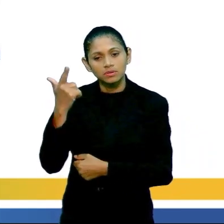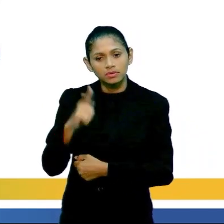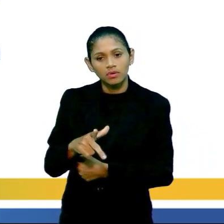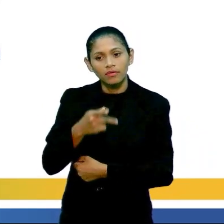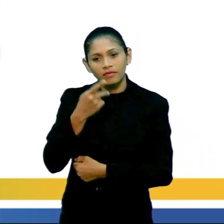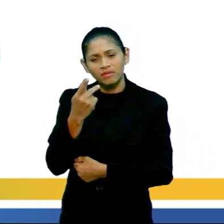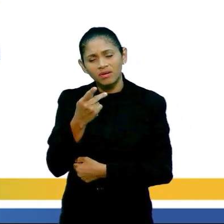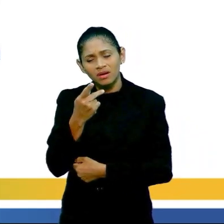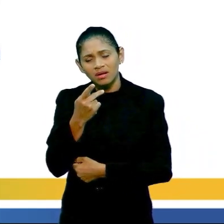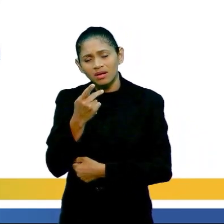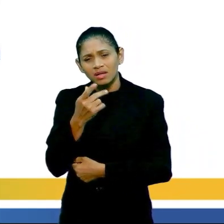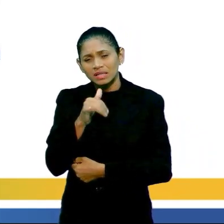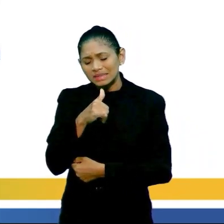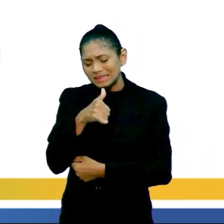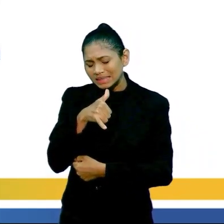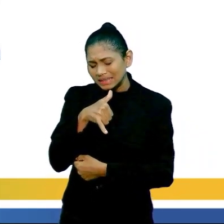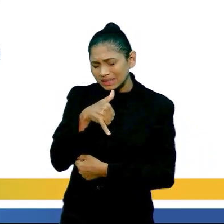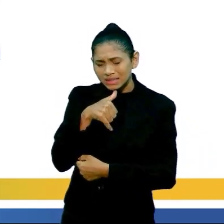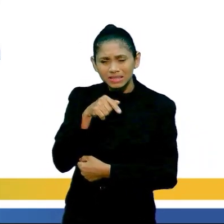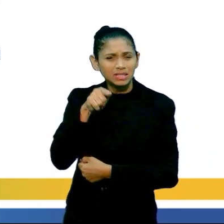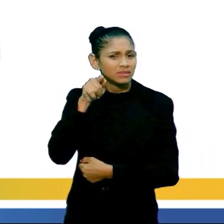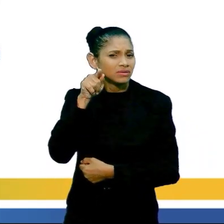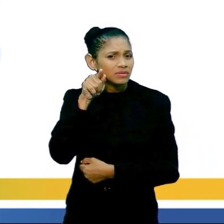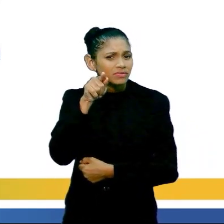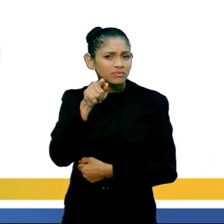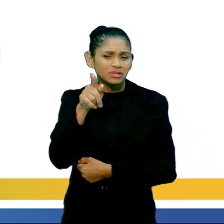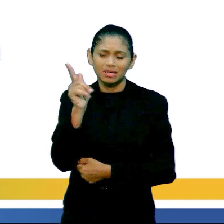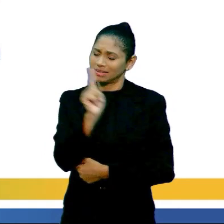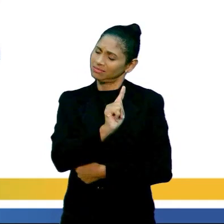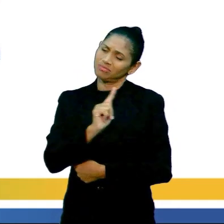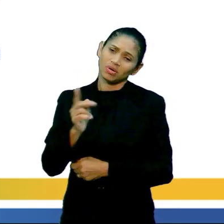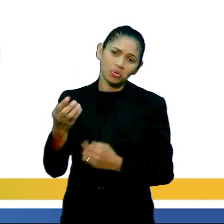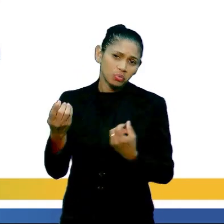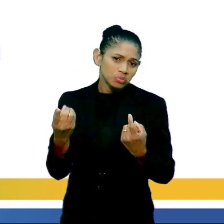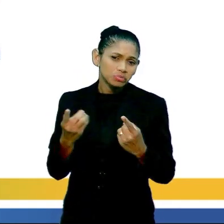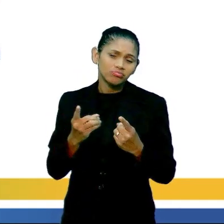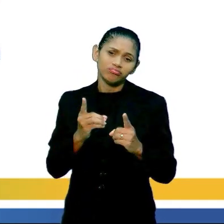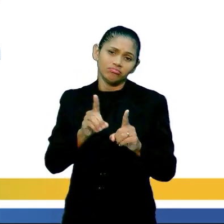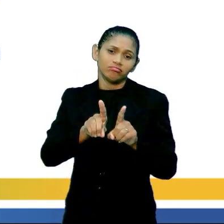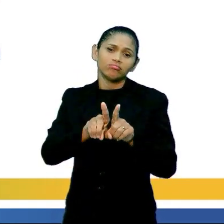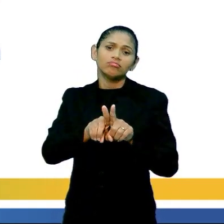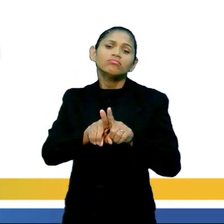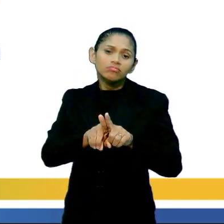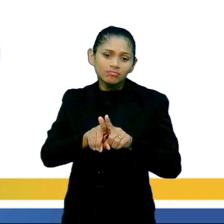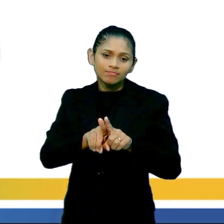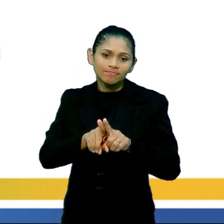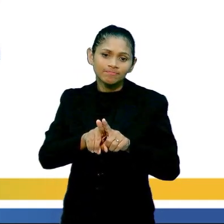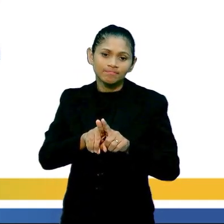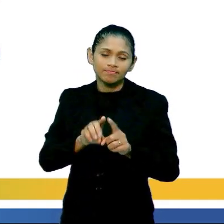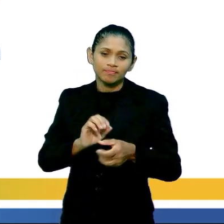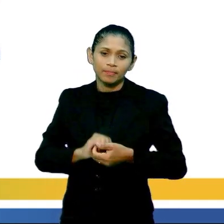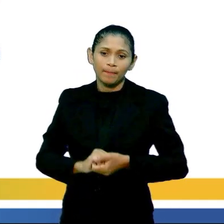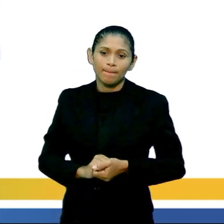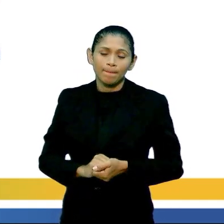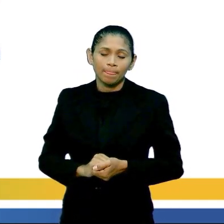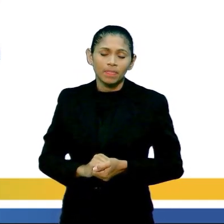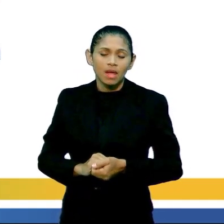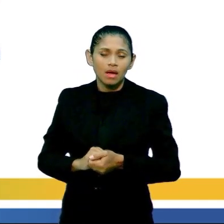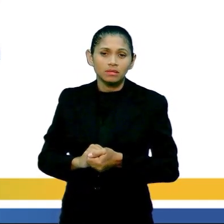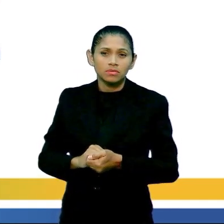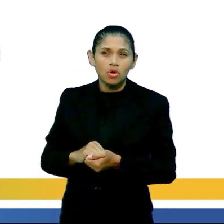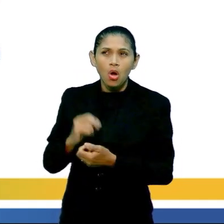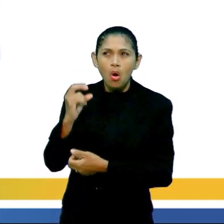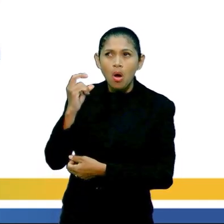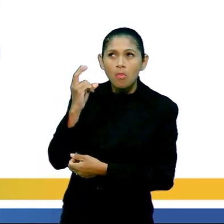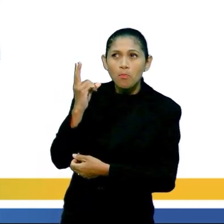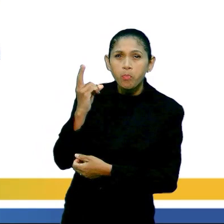não esteja comigo. E ele fala que olha o relógio, vê o tempo passar, né? E aí que escuta o telefone tocar e